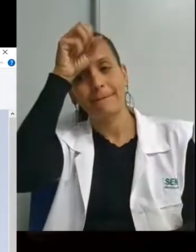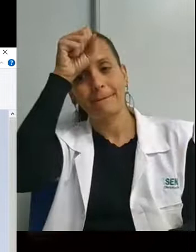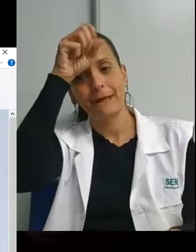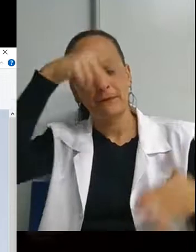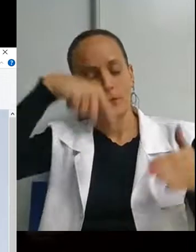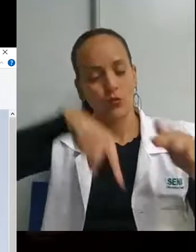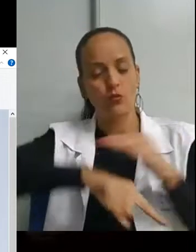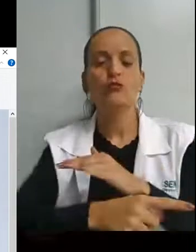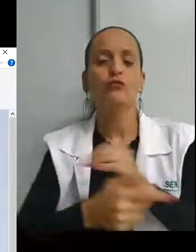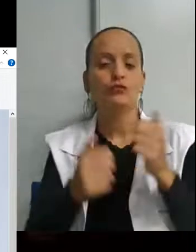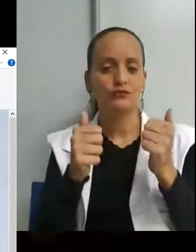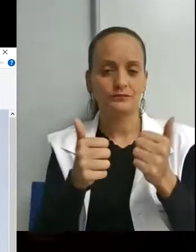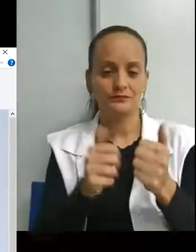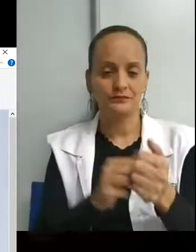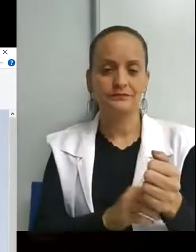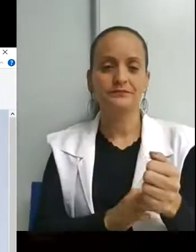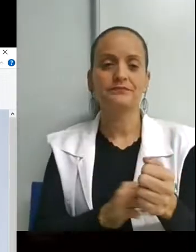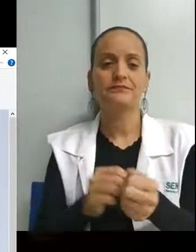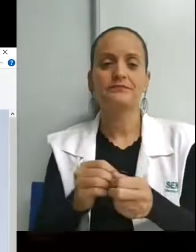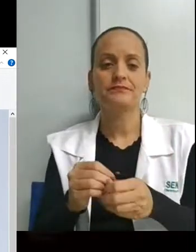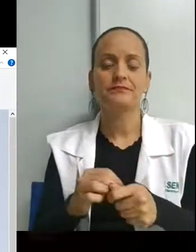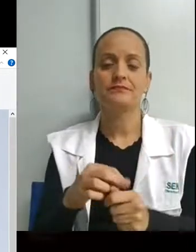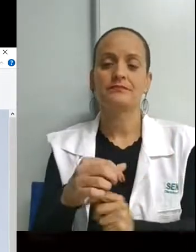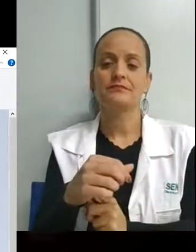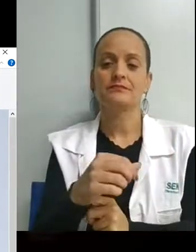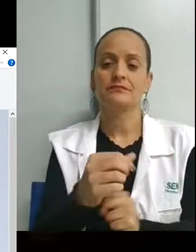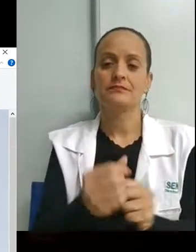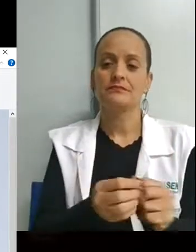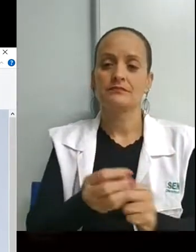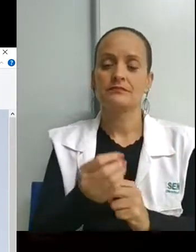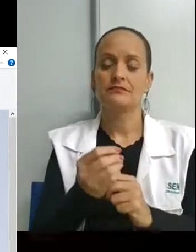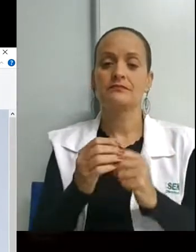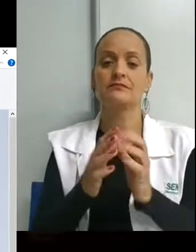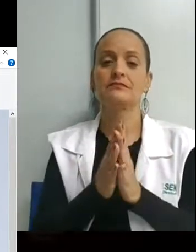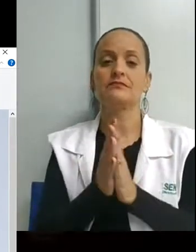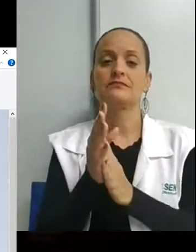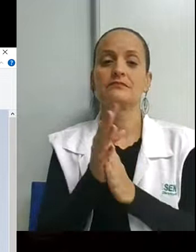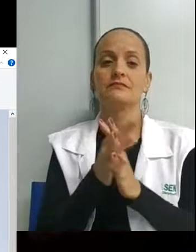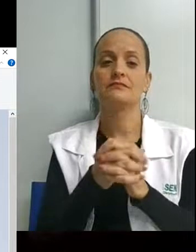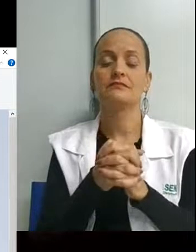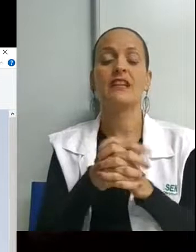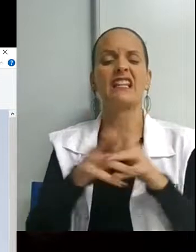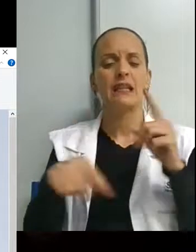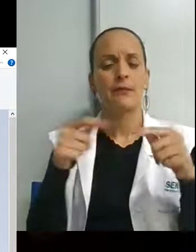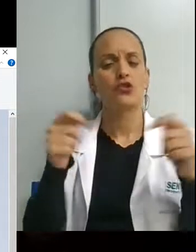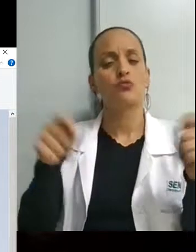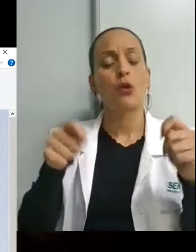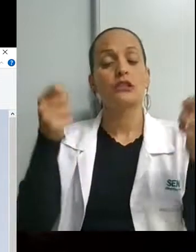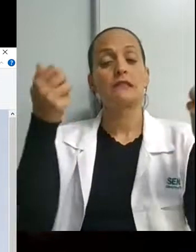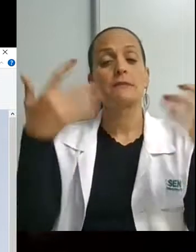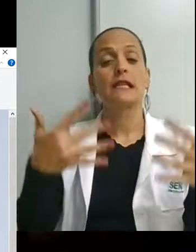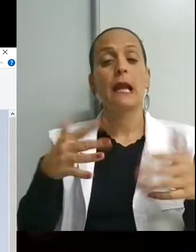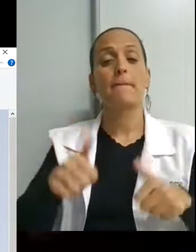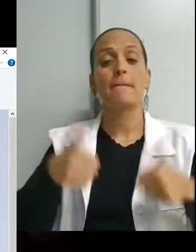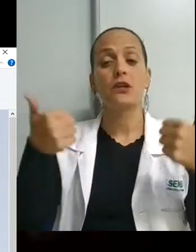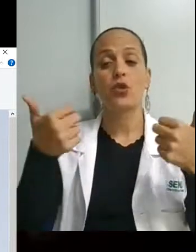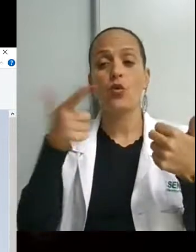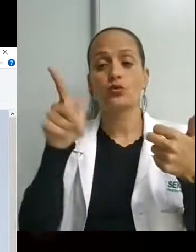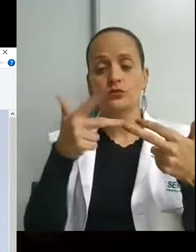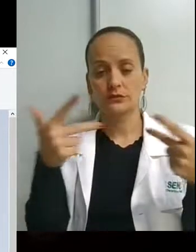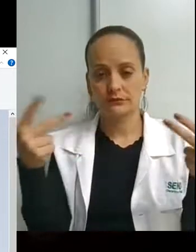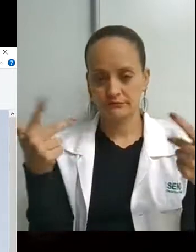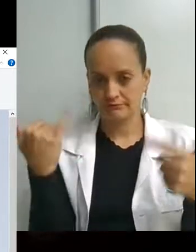entendendo, tudo bem? Depois a gente poderia ter analisado aqui também o fator de potência, né, e tal, mas iria ser mais conta, né, iria